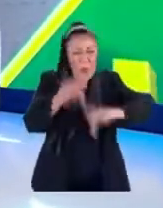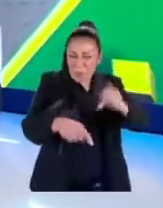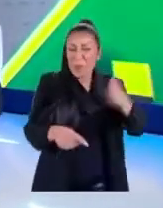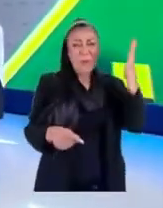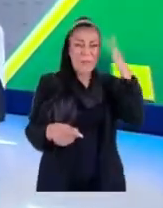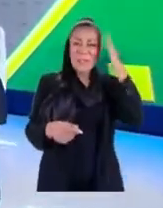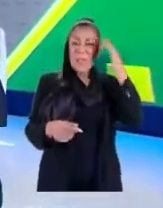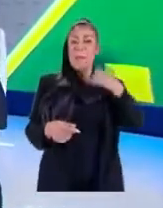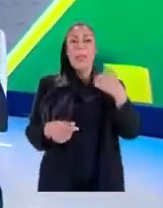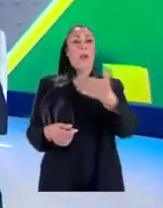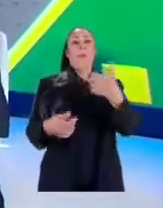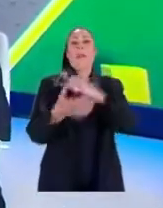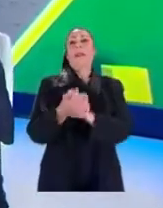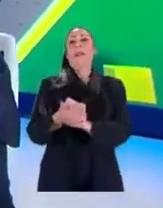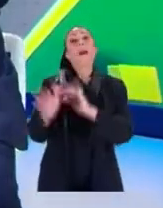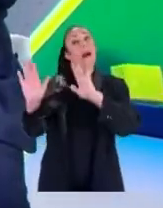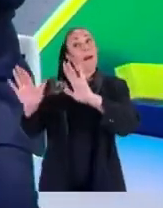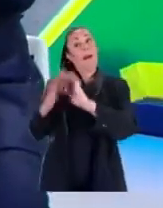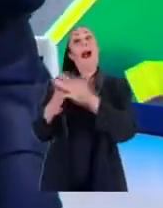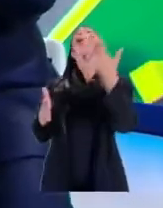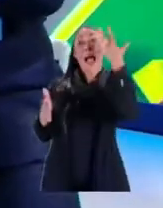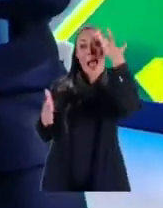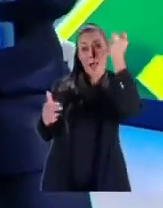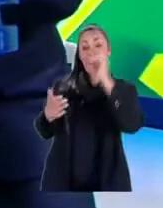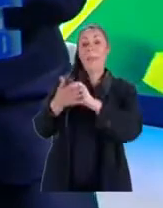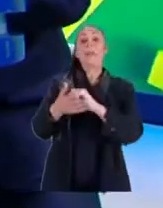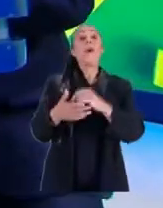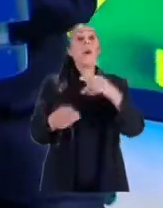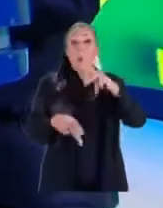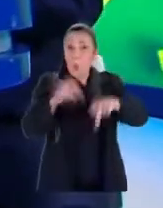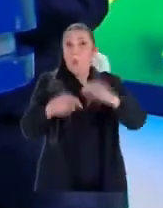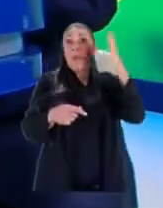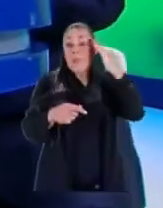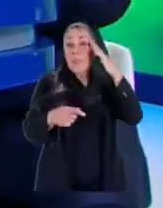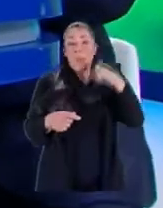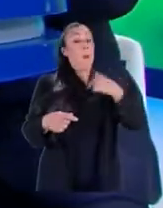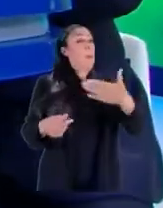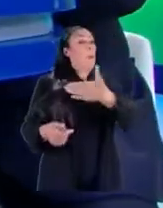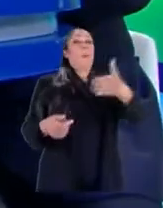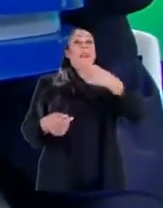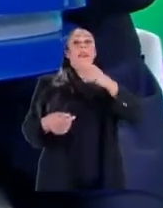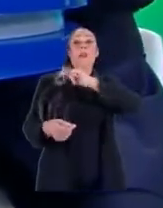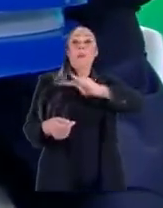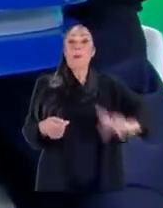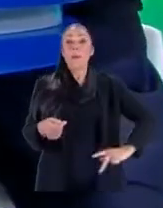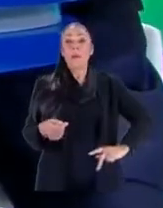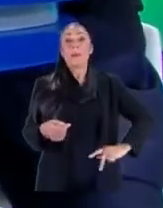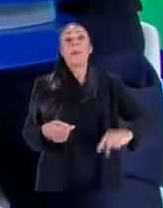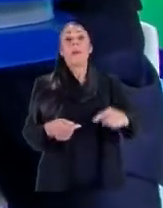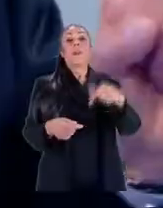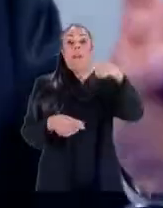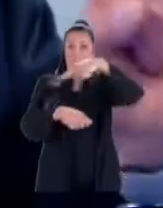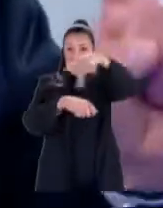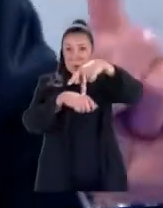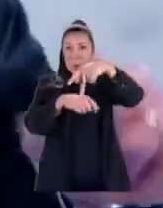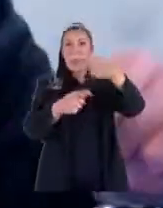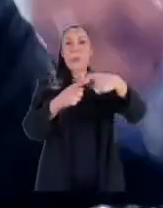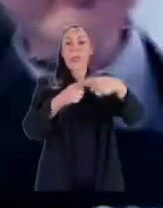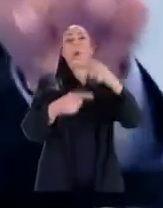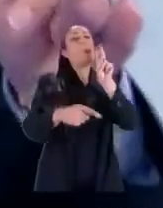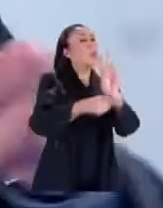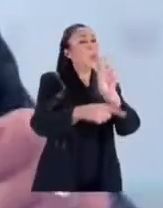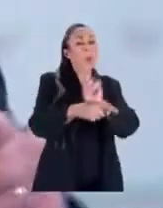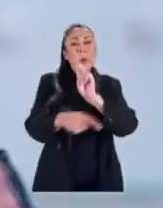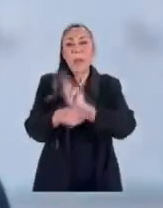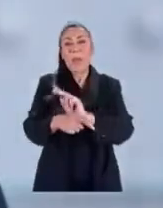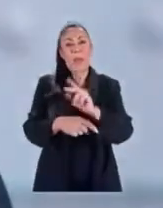melhor. Amanhã você não vai vir. O povo sabe que eu fui o melhor presidente da República desse país porque cuidei do povo. A palavra correta não é governar,